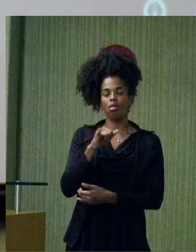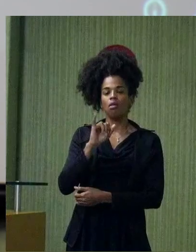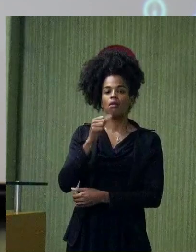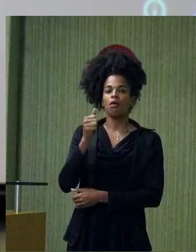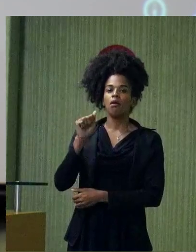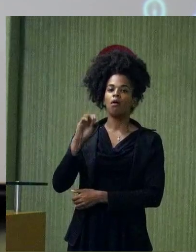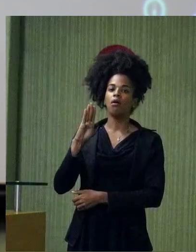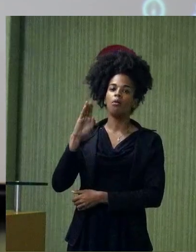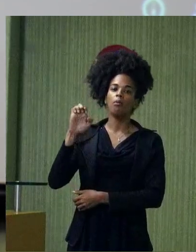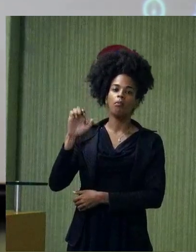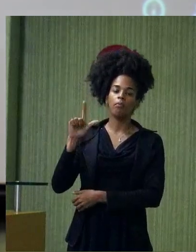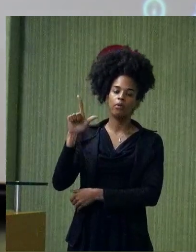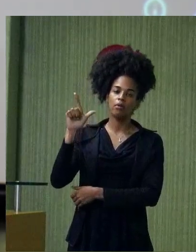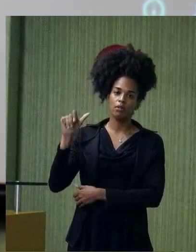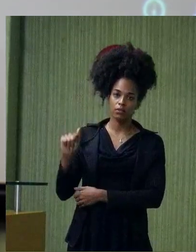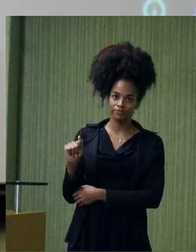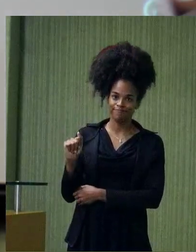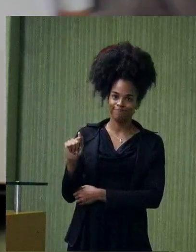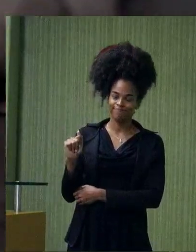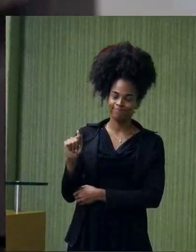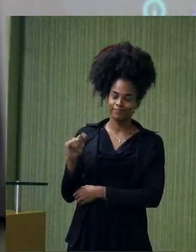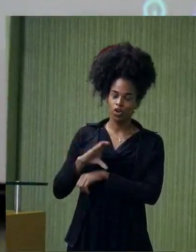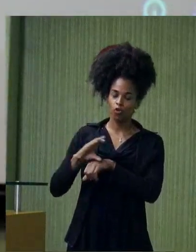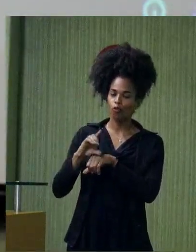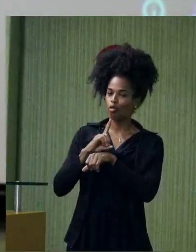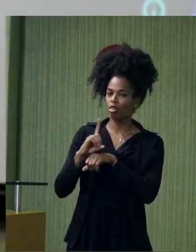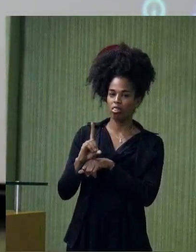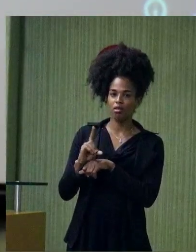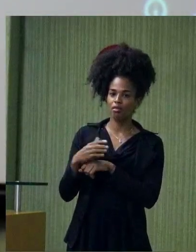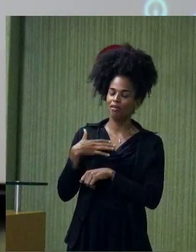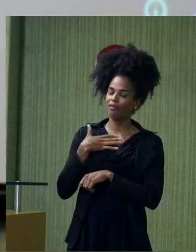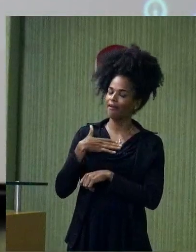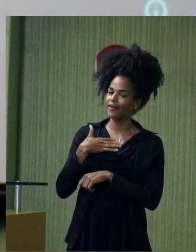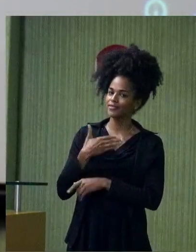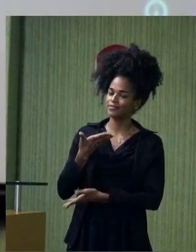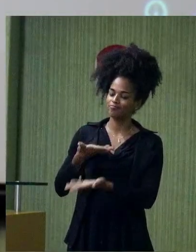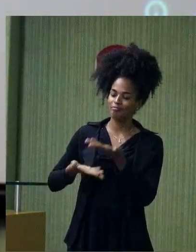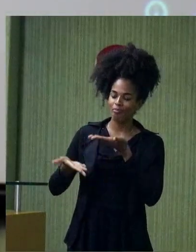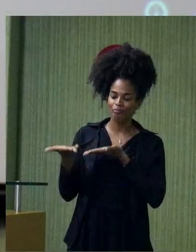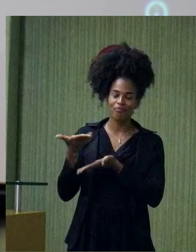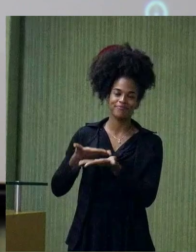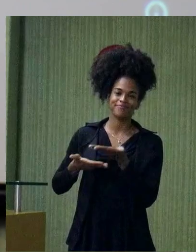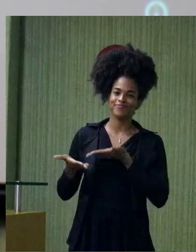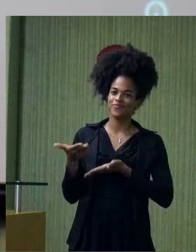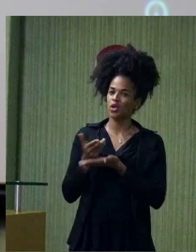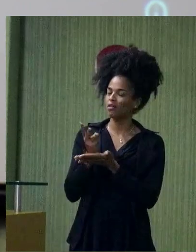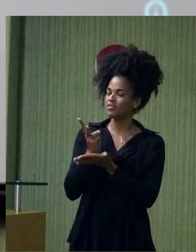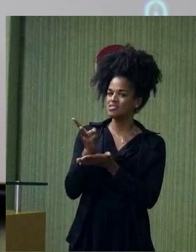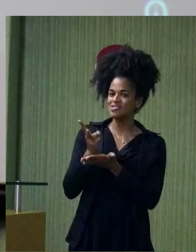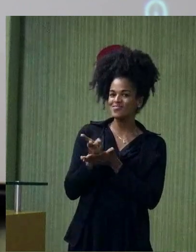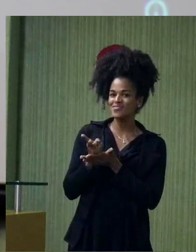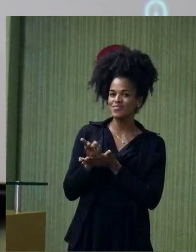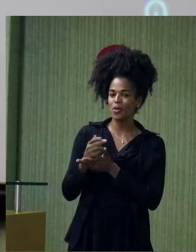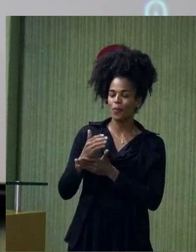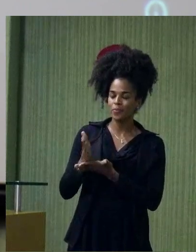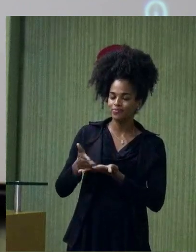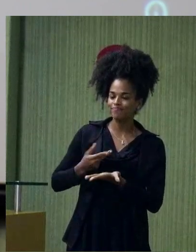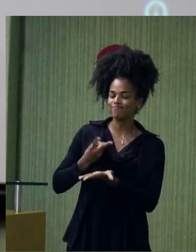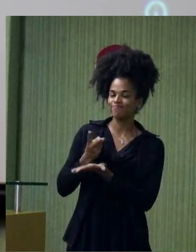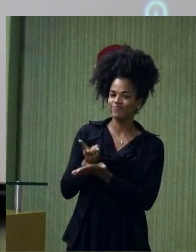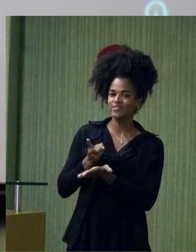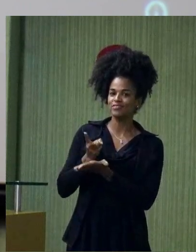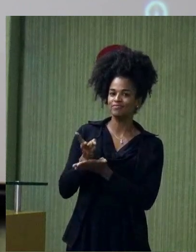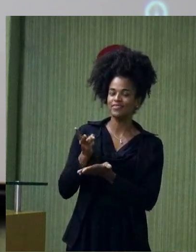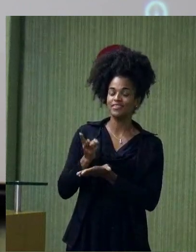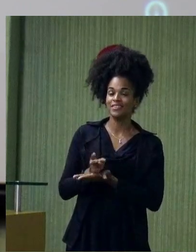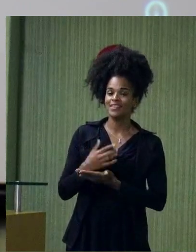nossa querida e atuante coordenadora como sempre eh sempre ativa é uma satisfação Isabela